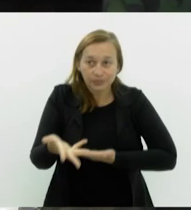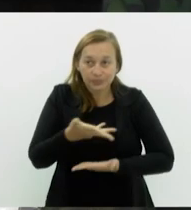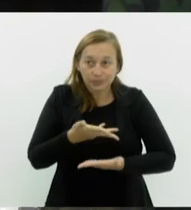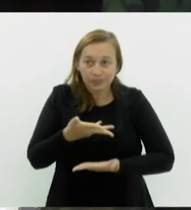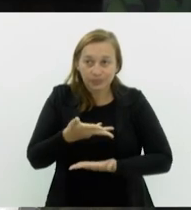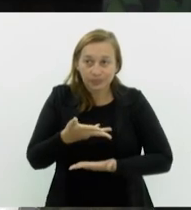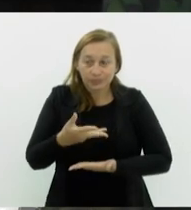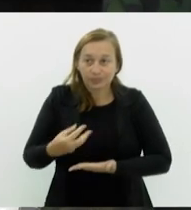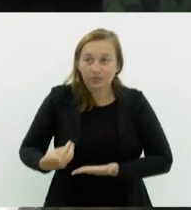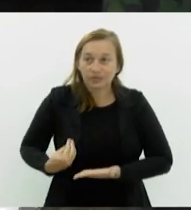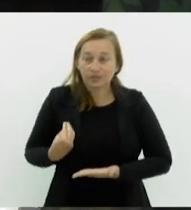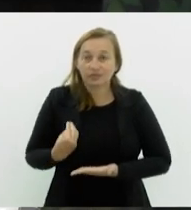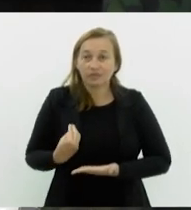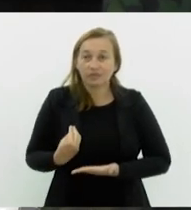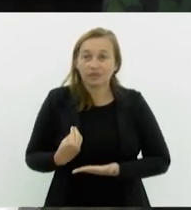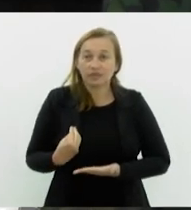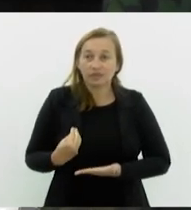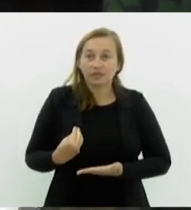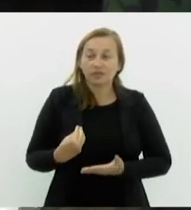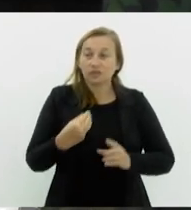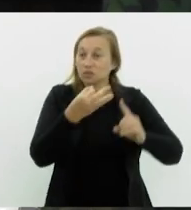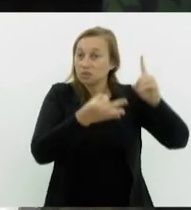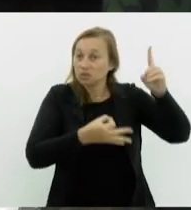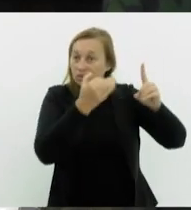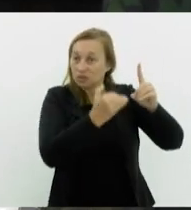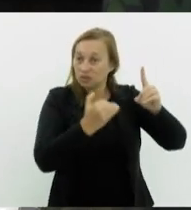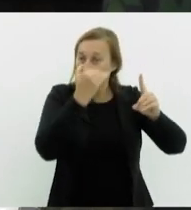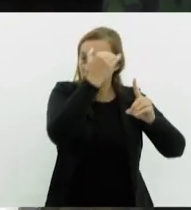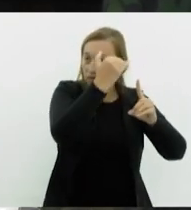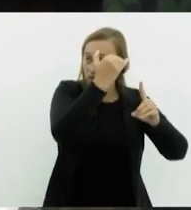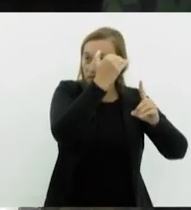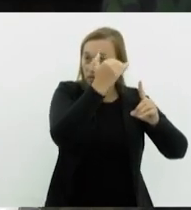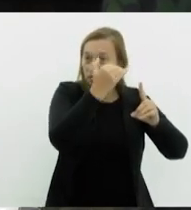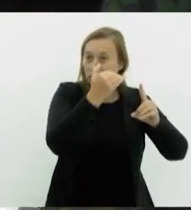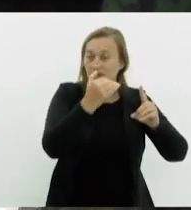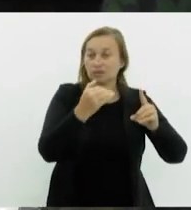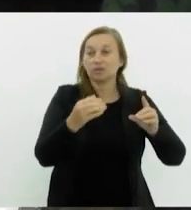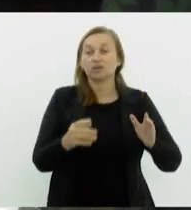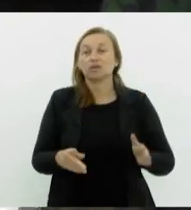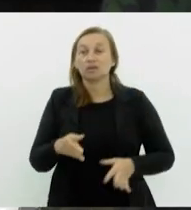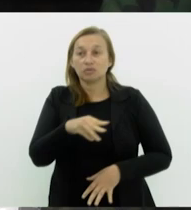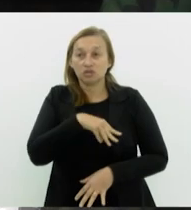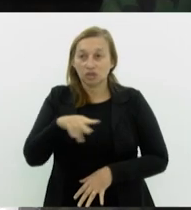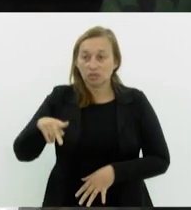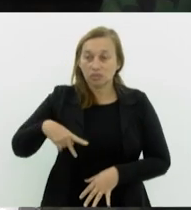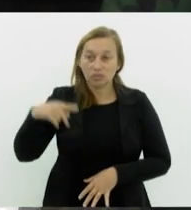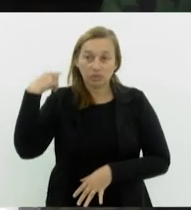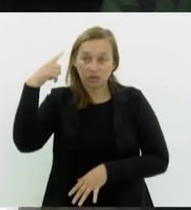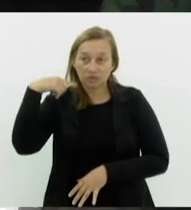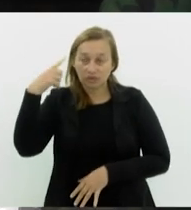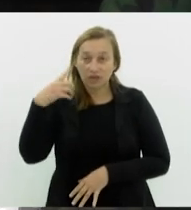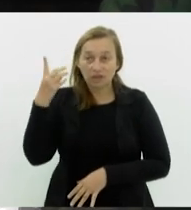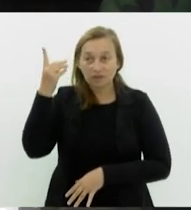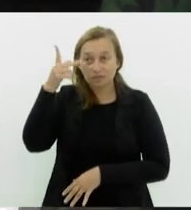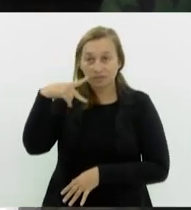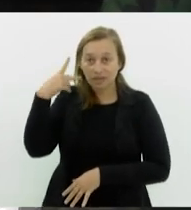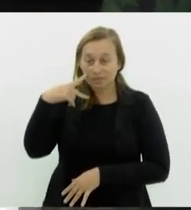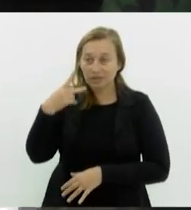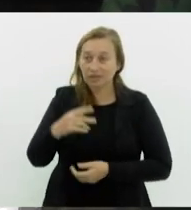presença de eméritos desembargadores, membros do Ministério Público, advogados, parlamentares,